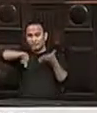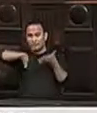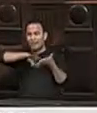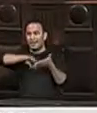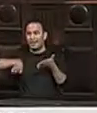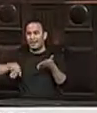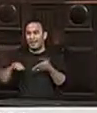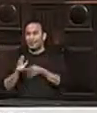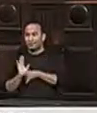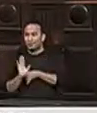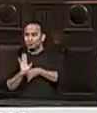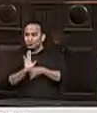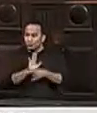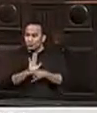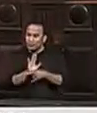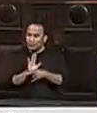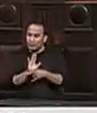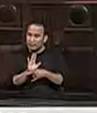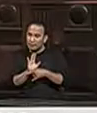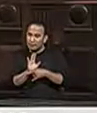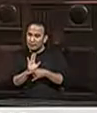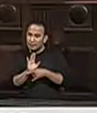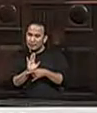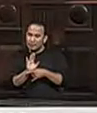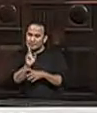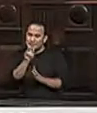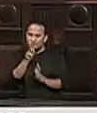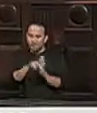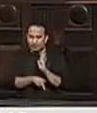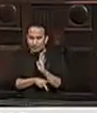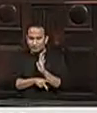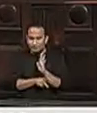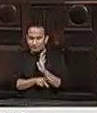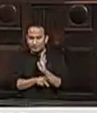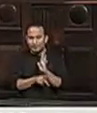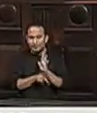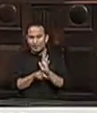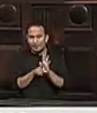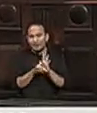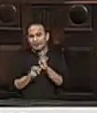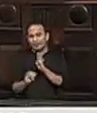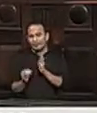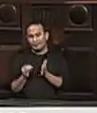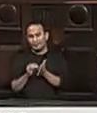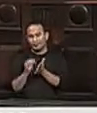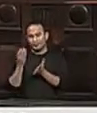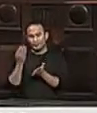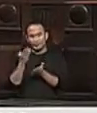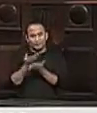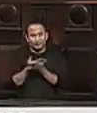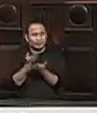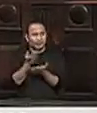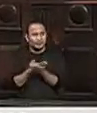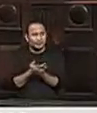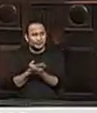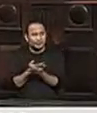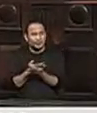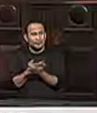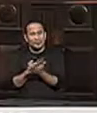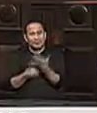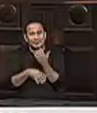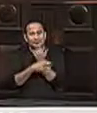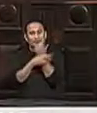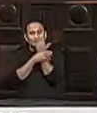exatamente recursos de projetos, pelo menos de estudos, de alternativas, para botar lá na